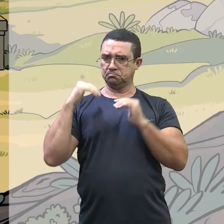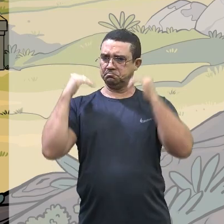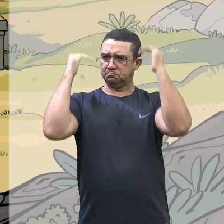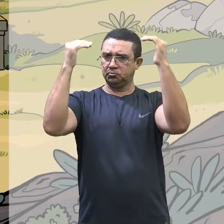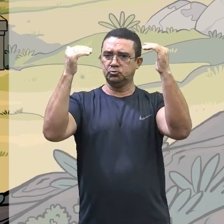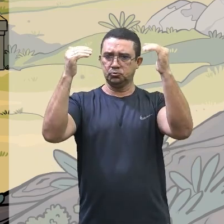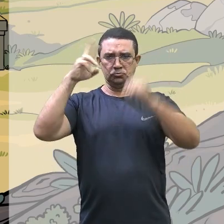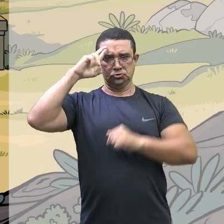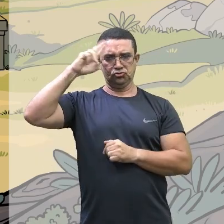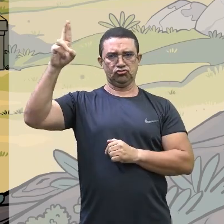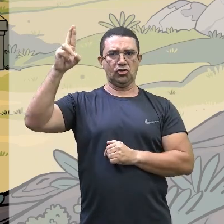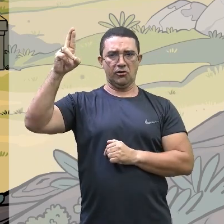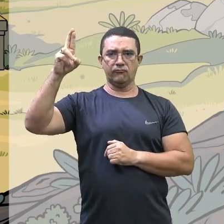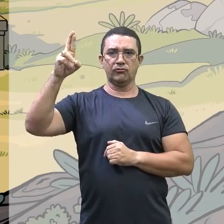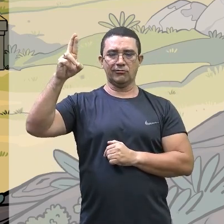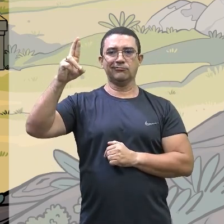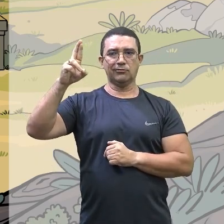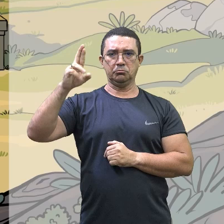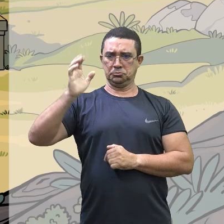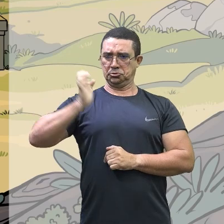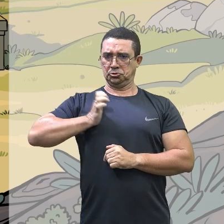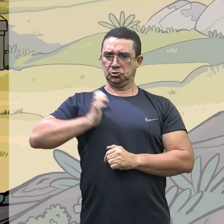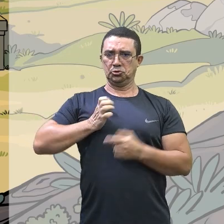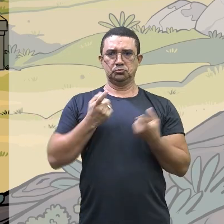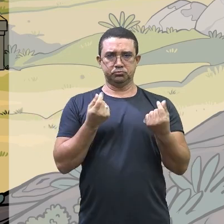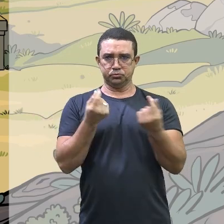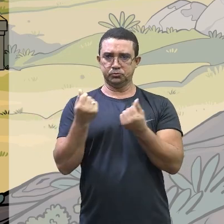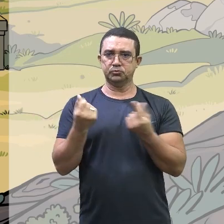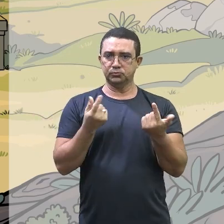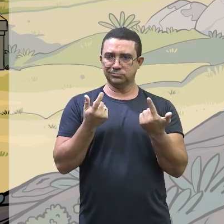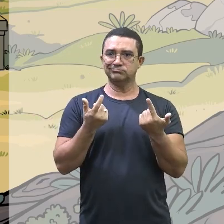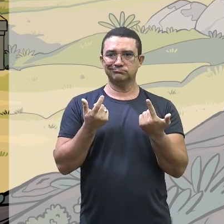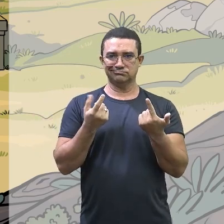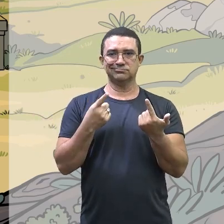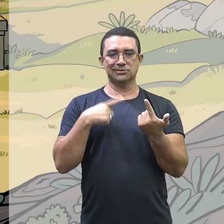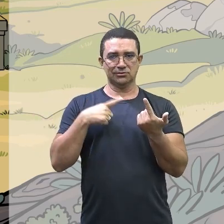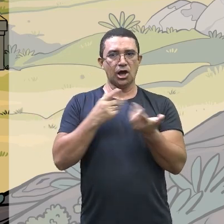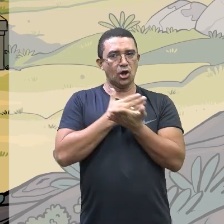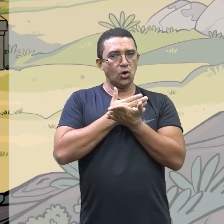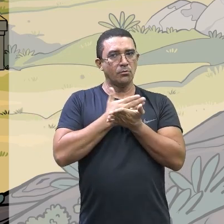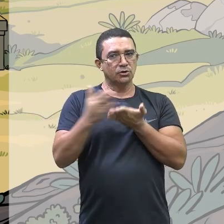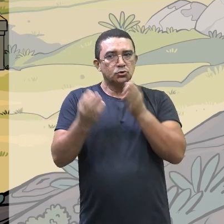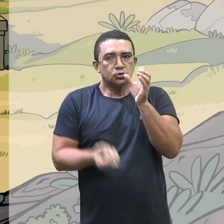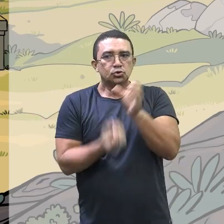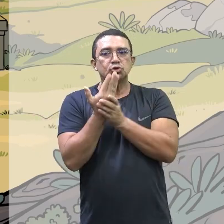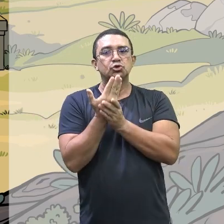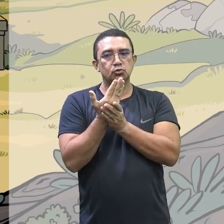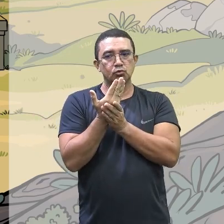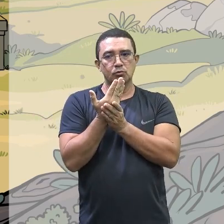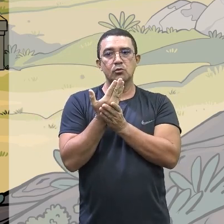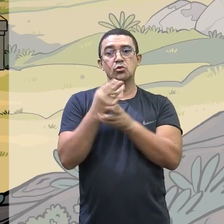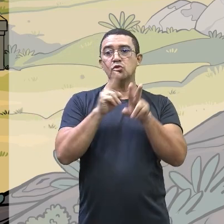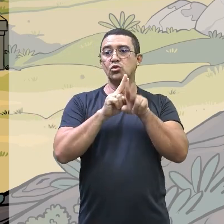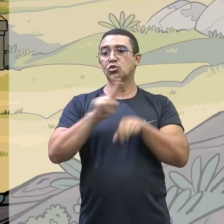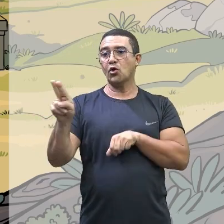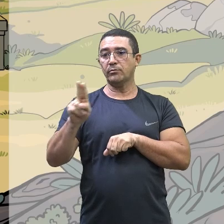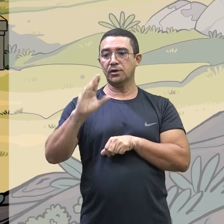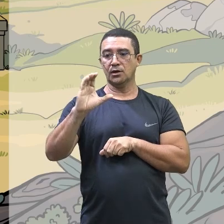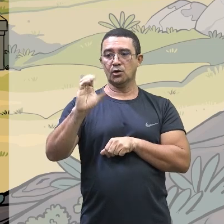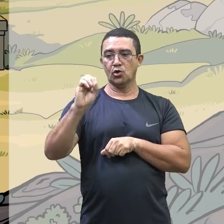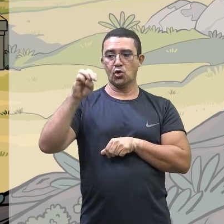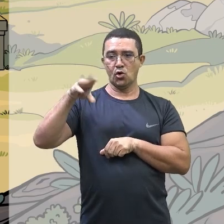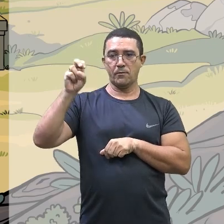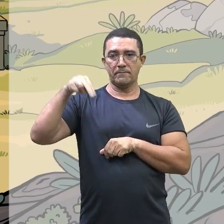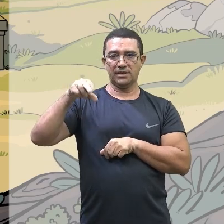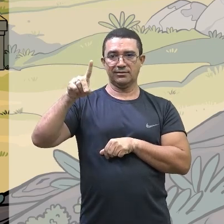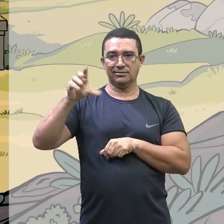de seus lugares, lá dos seus lugares onde eles trabalhavam. E aí, então, passou a surgir a figura do comendador. Tá legal? Tem